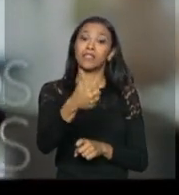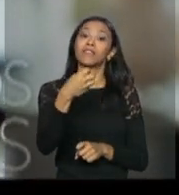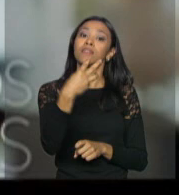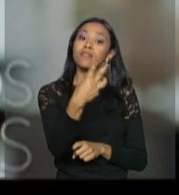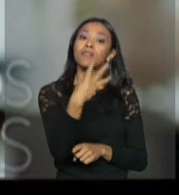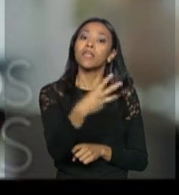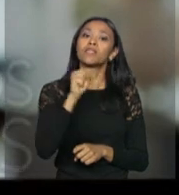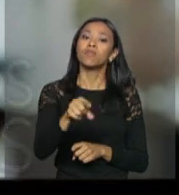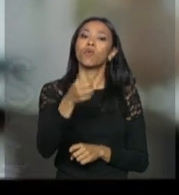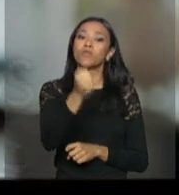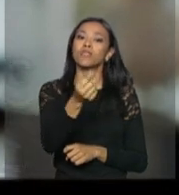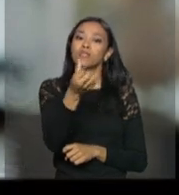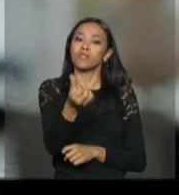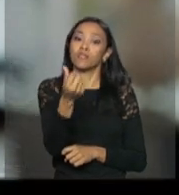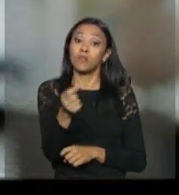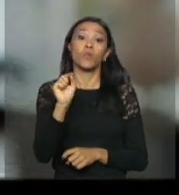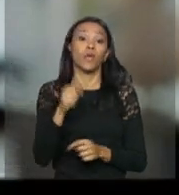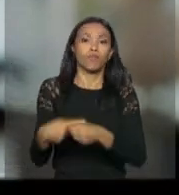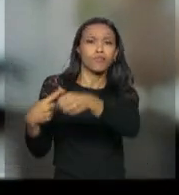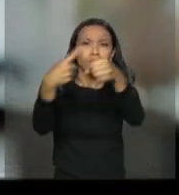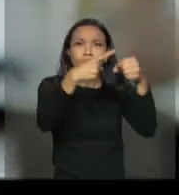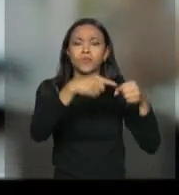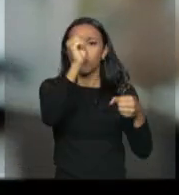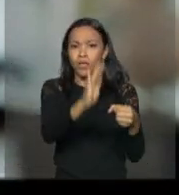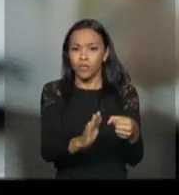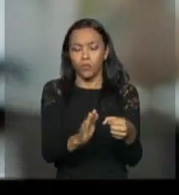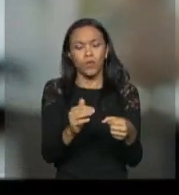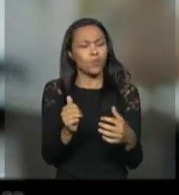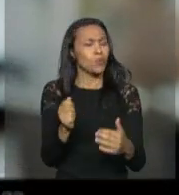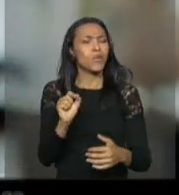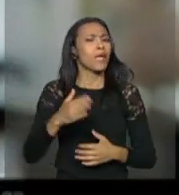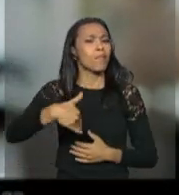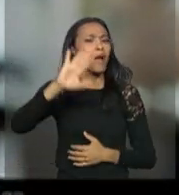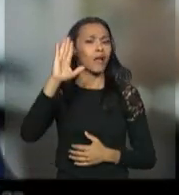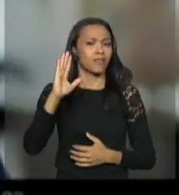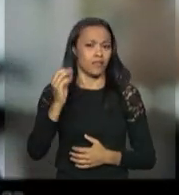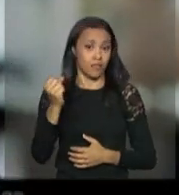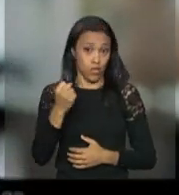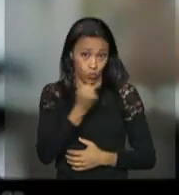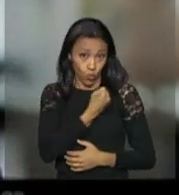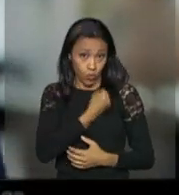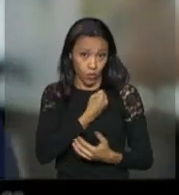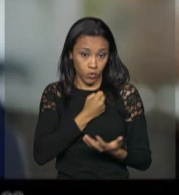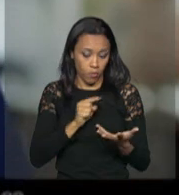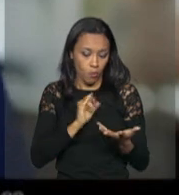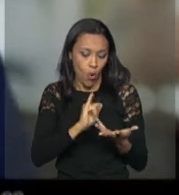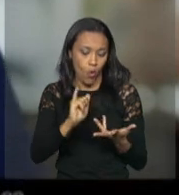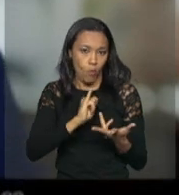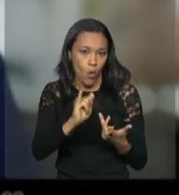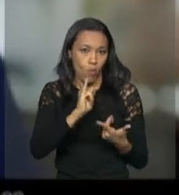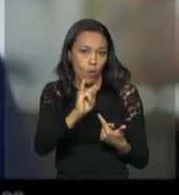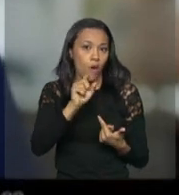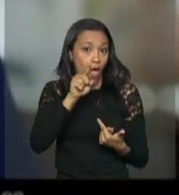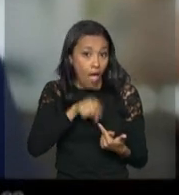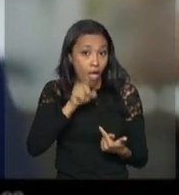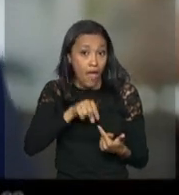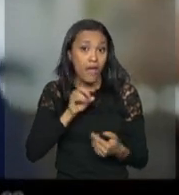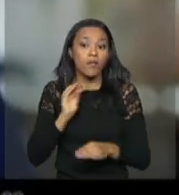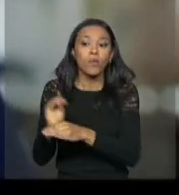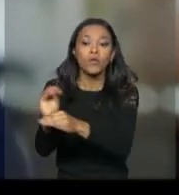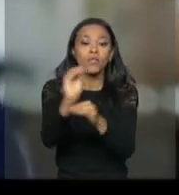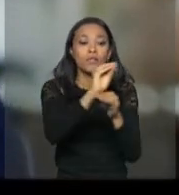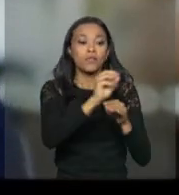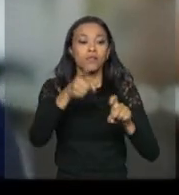3.866 municípios. E o que é mais importante? Esses números significam a cobertura de atenção